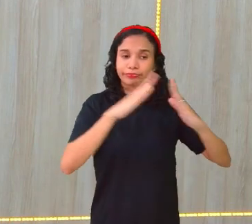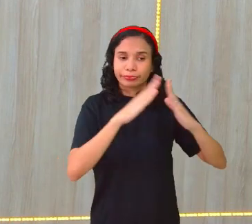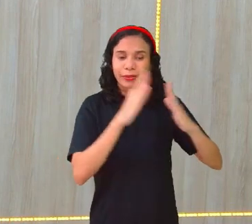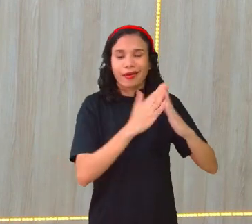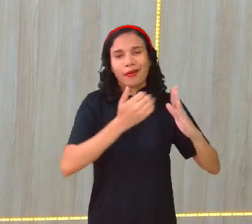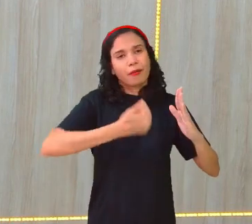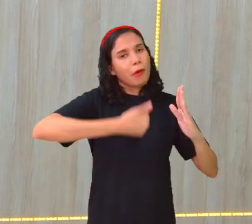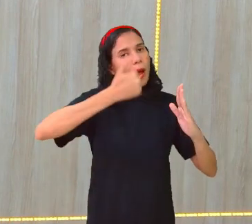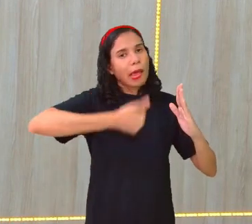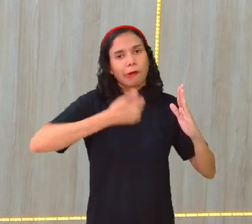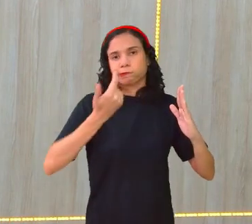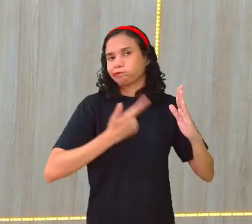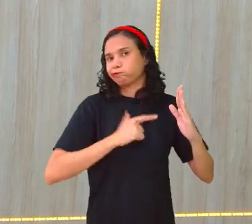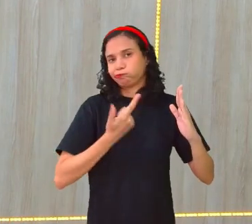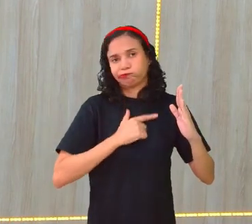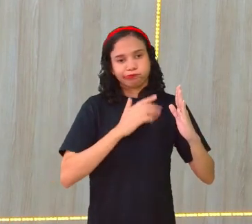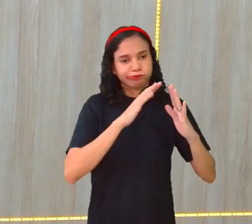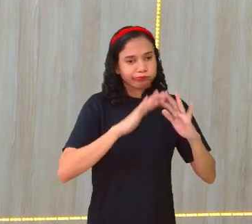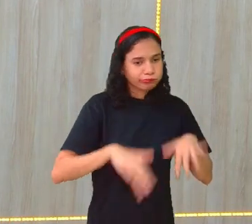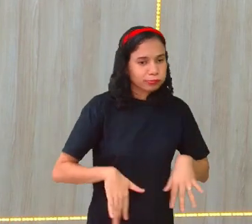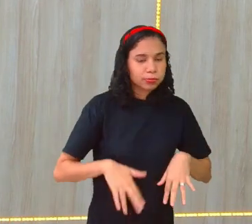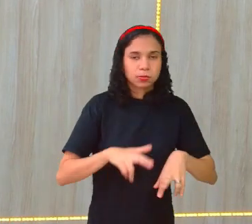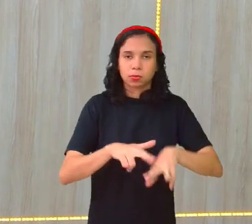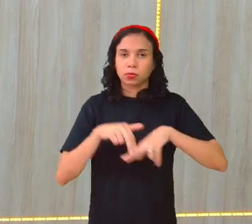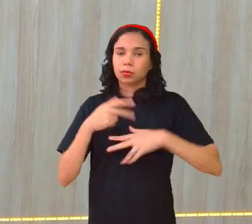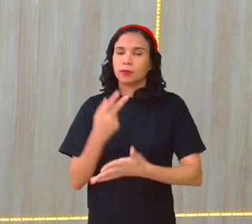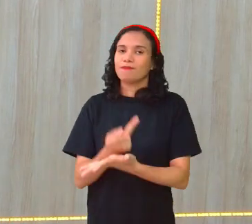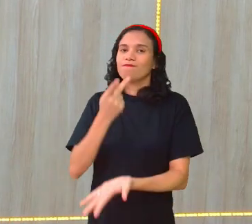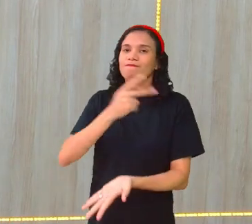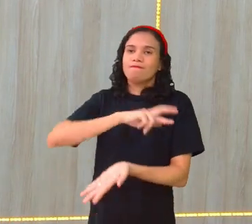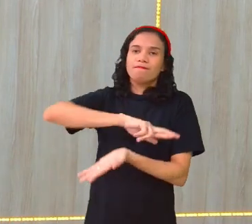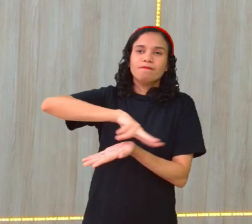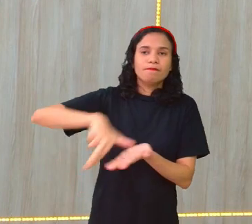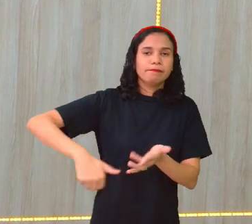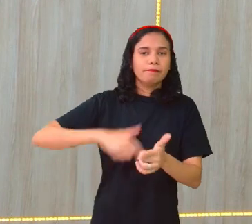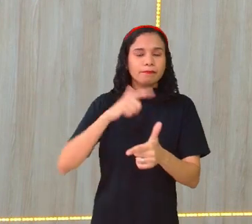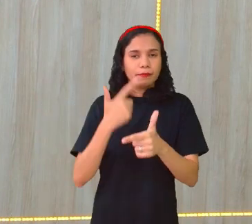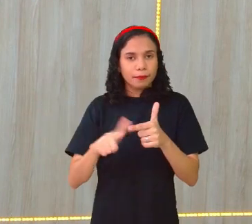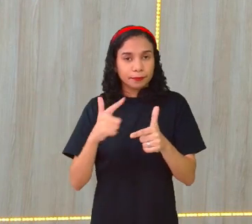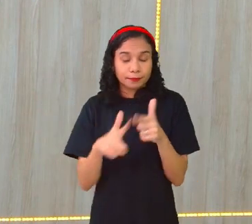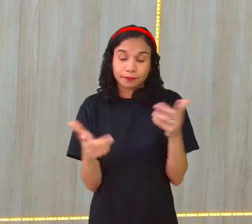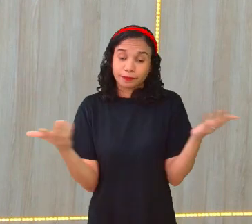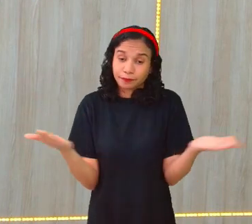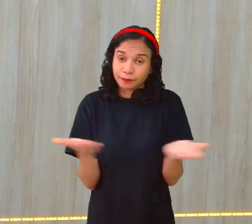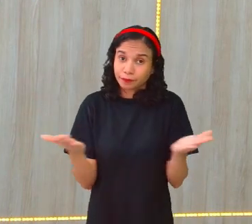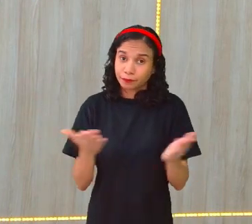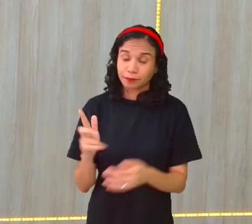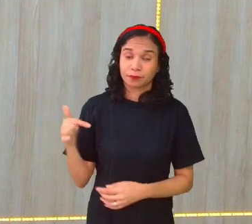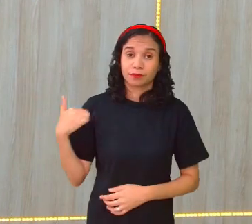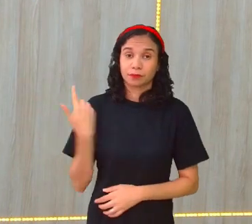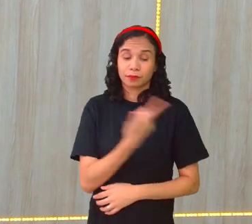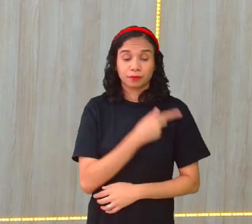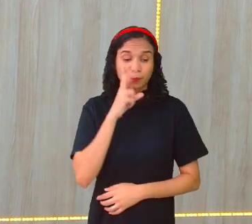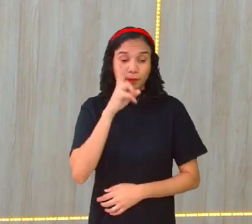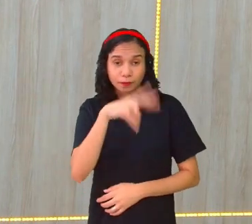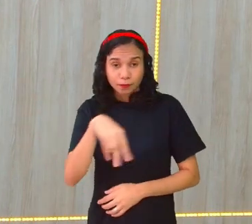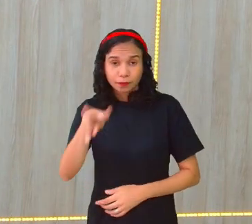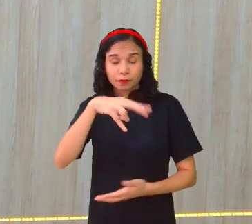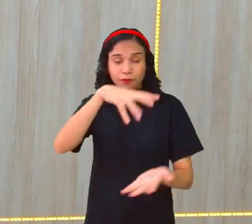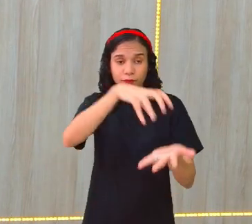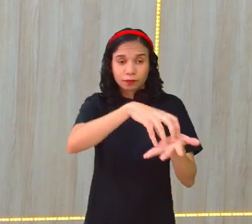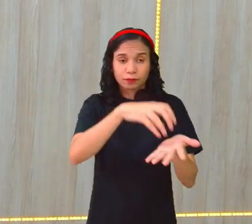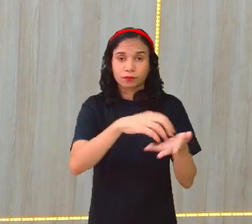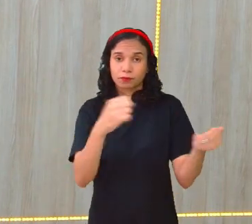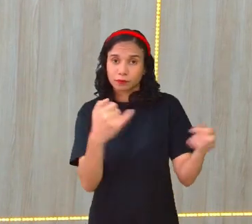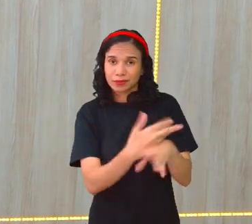digna, e aí foi acontecendo vários problemas que hoje os grandes centros urbanos eles